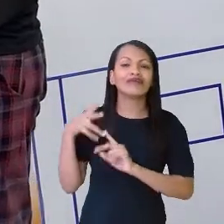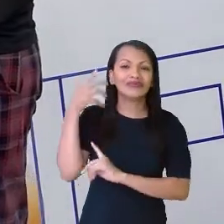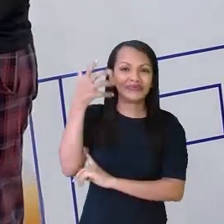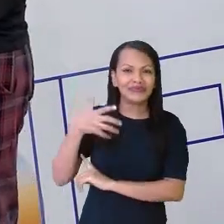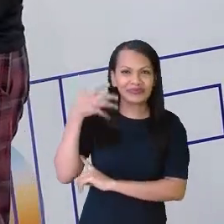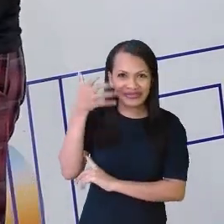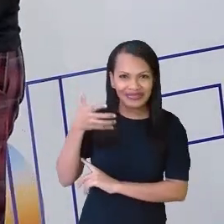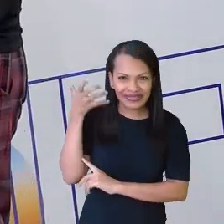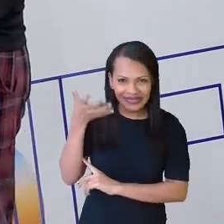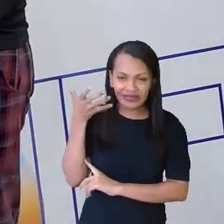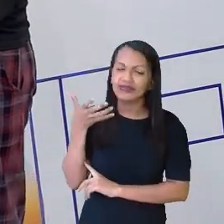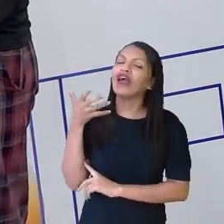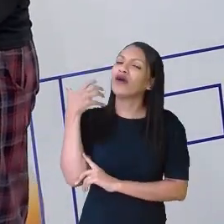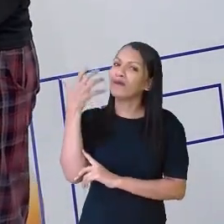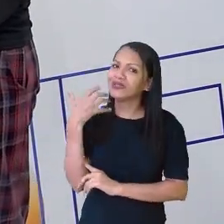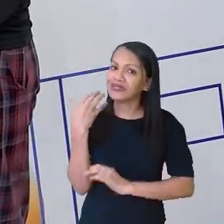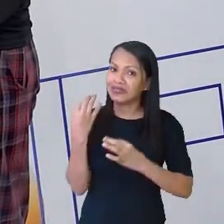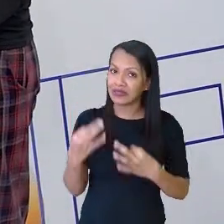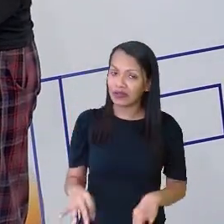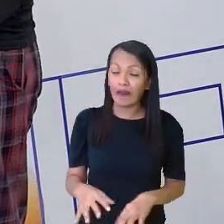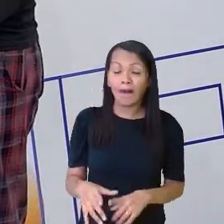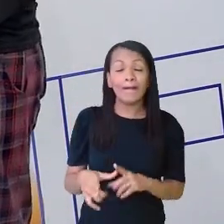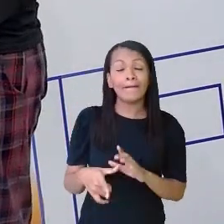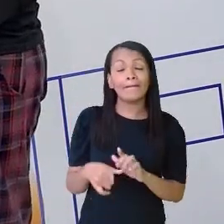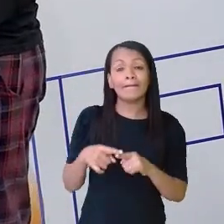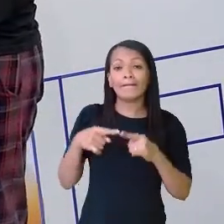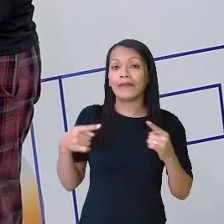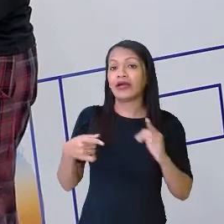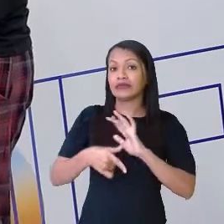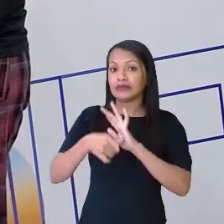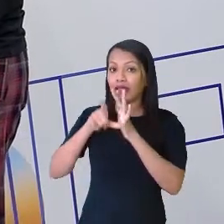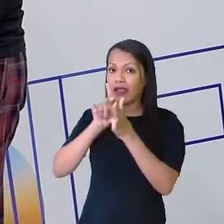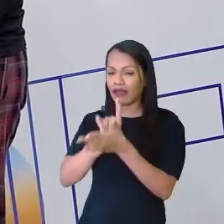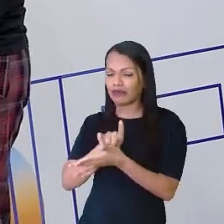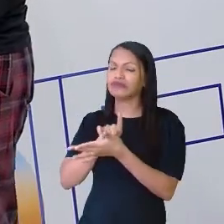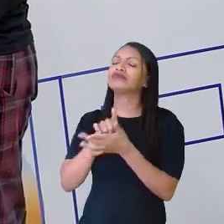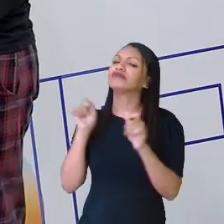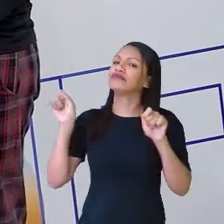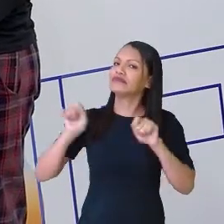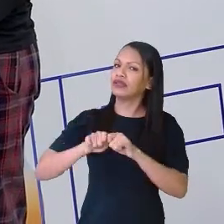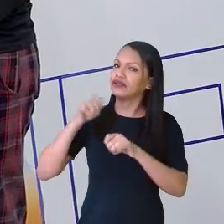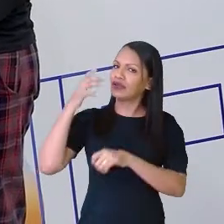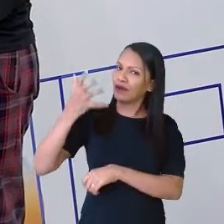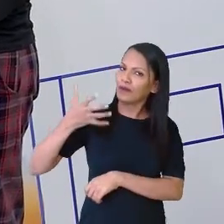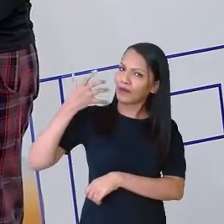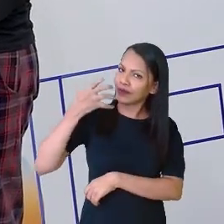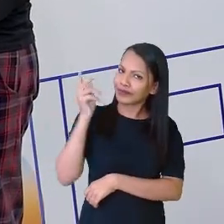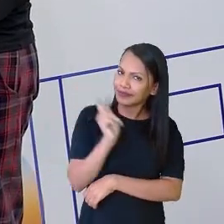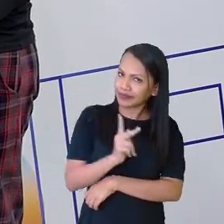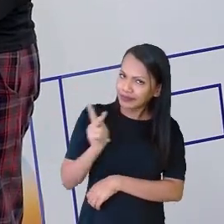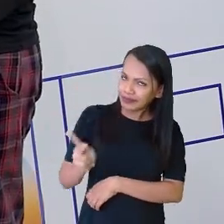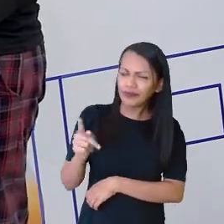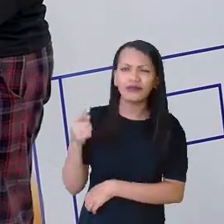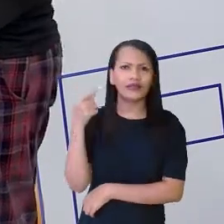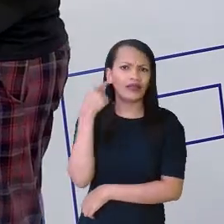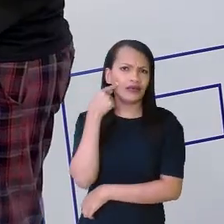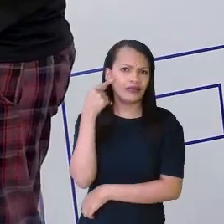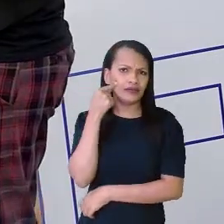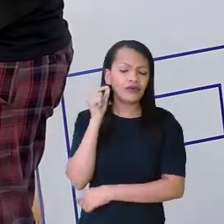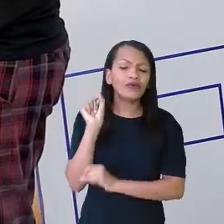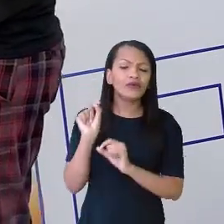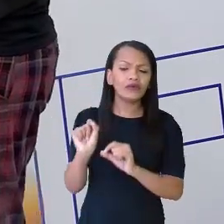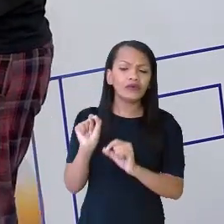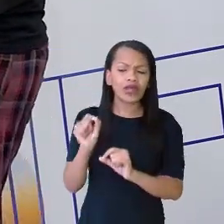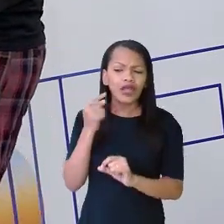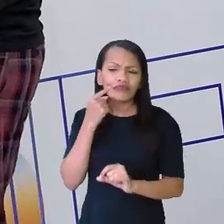dele, essa musiquinha. Mas antes da gente fazer a música, professor, a gente se inspirou, na verdade,